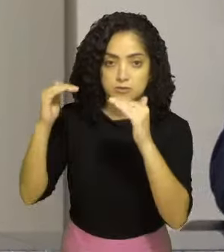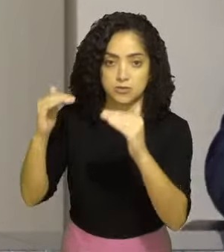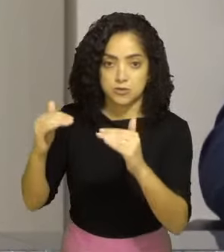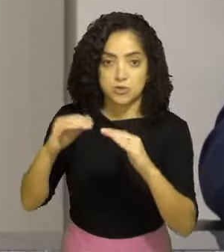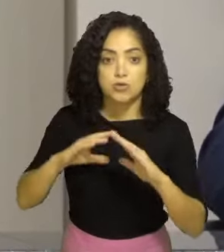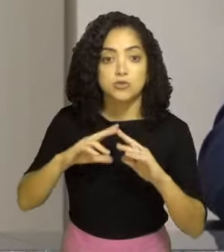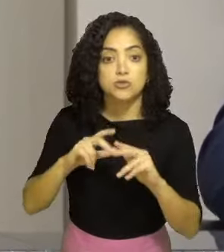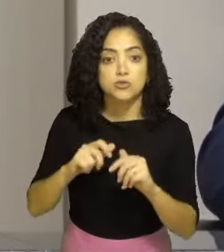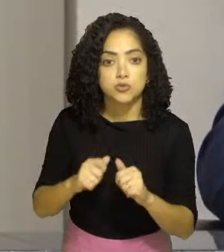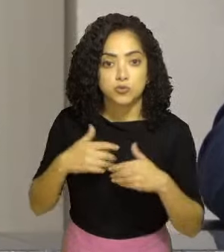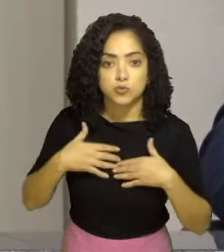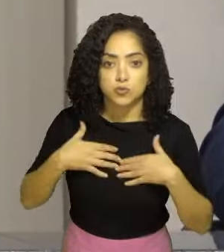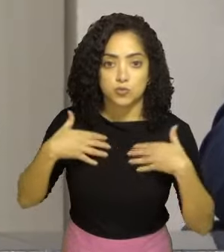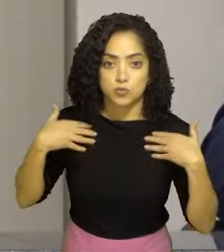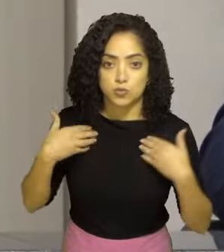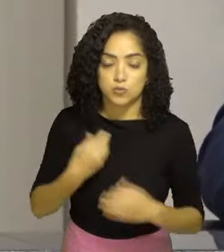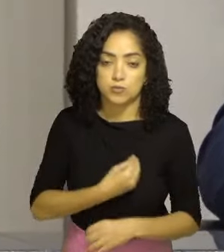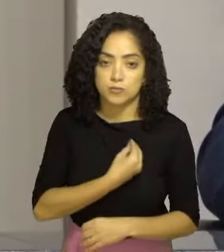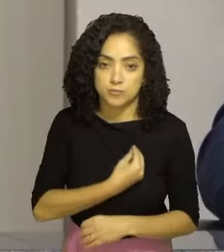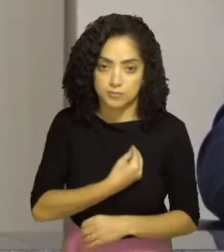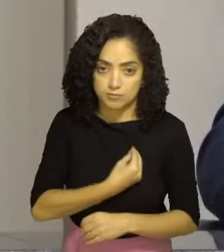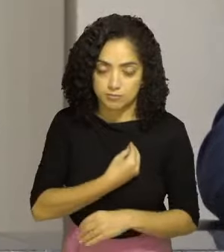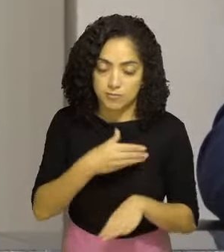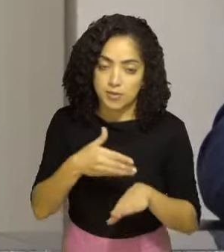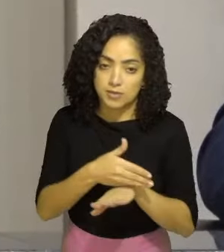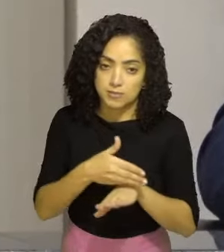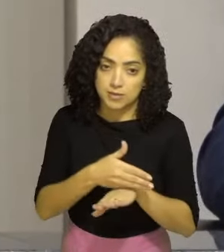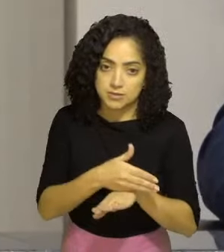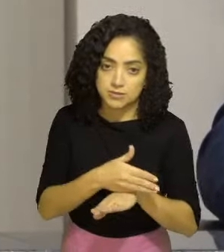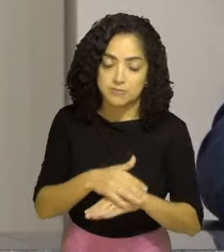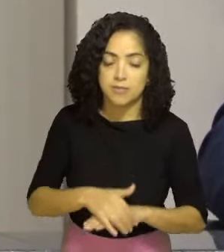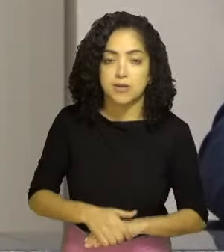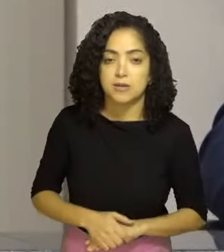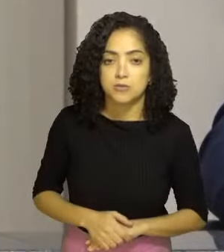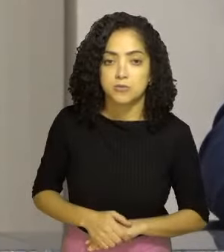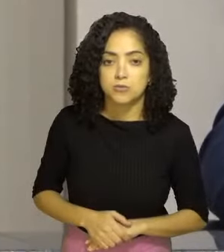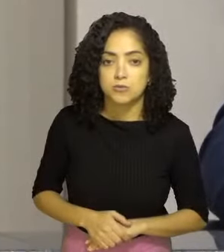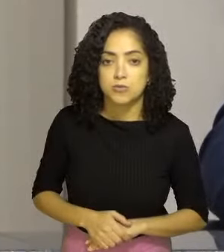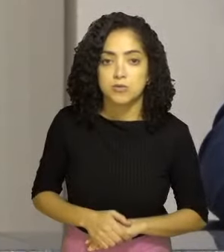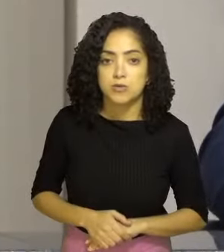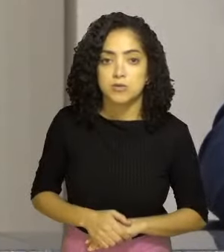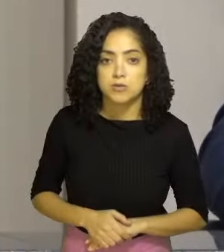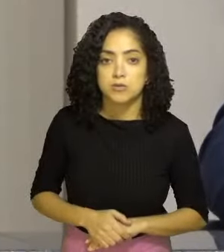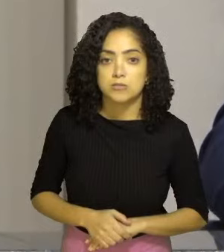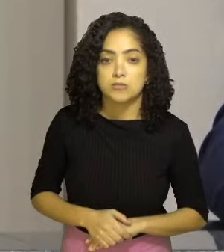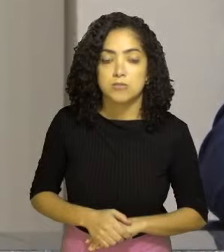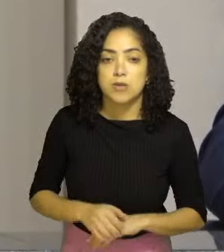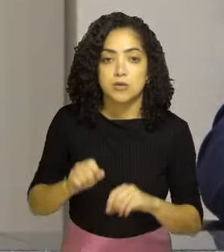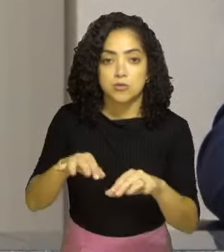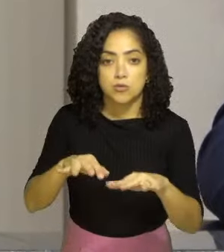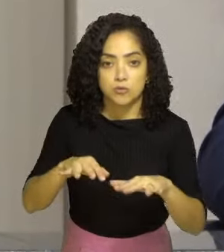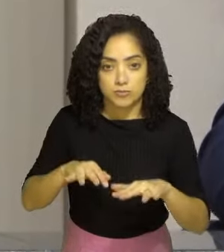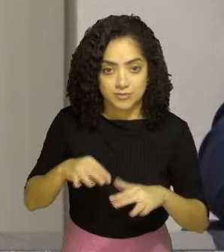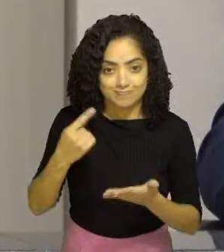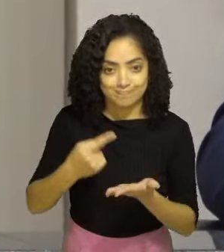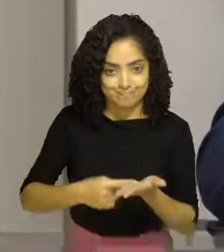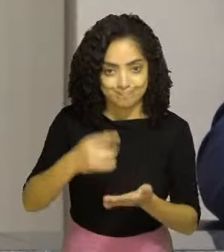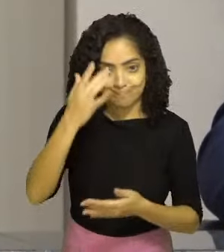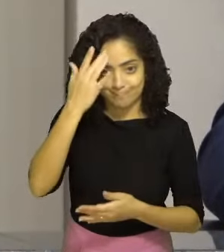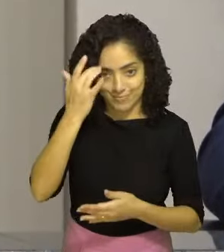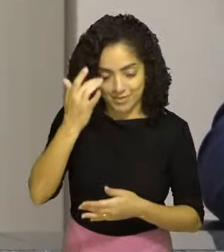todos que nos honram com seu comparecimento nesta noite. Convoco sessão ordinária para amanhã, no